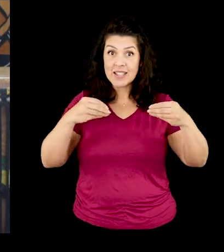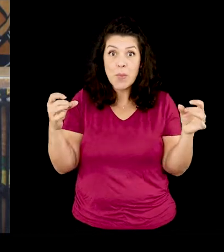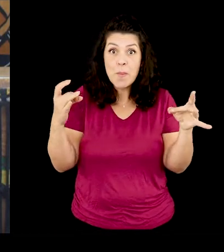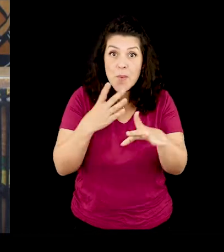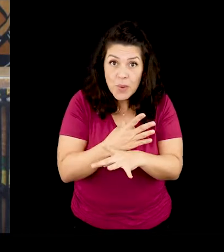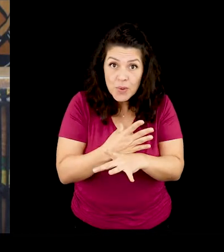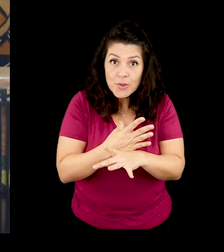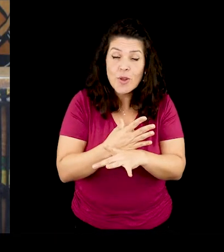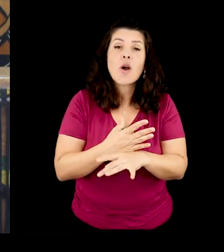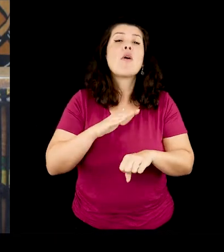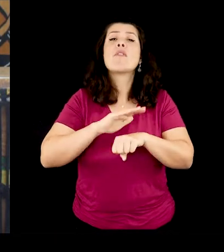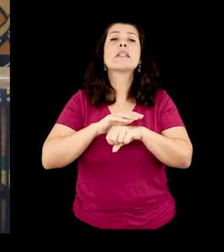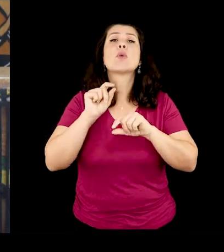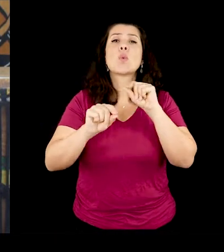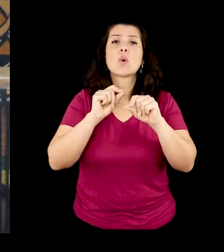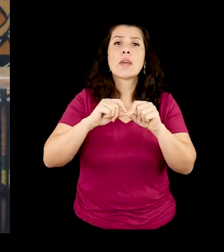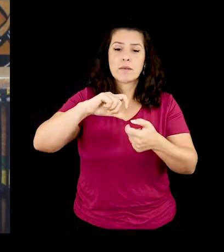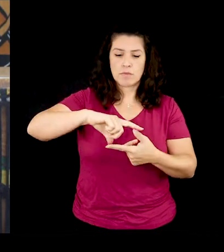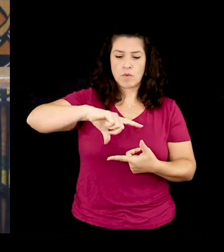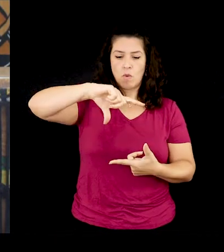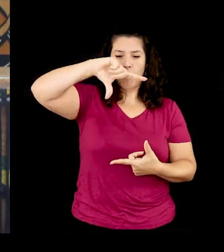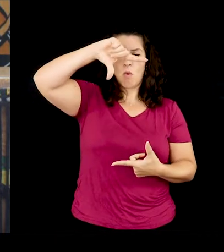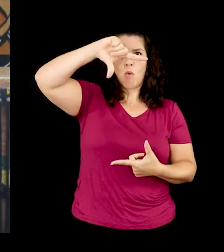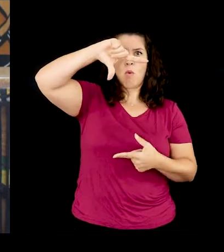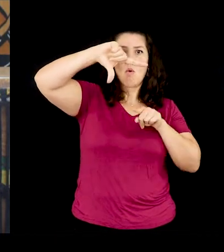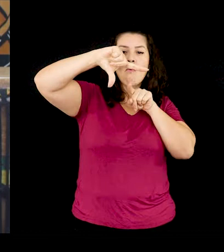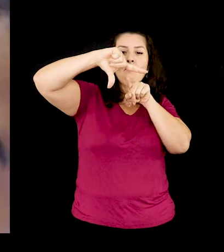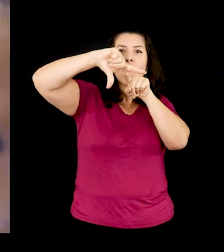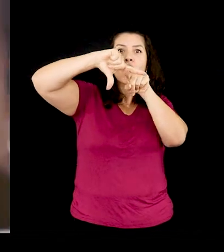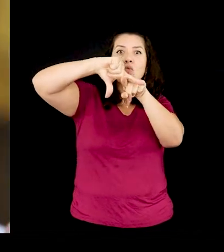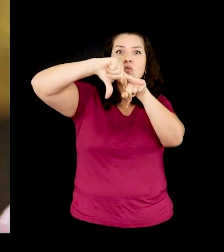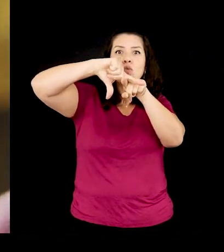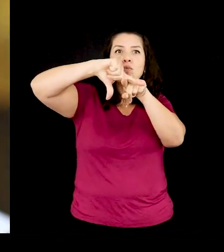Agora que eu tô com os meus tecidos, eu vou fazer um furinho